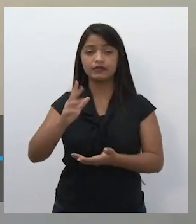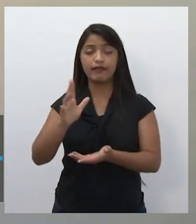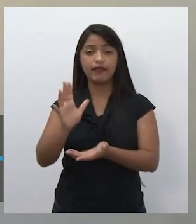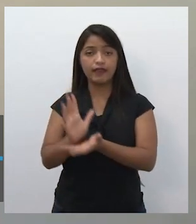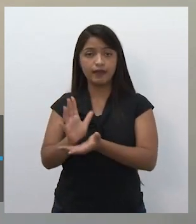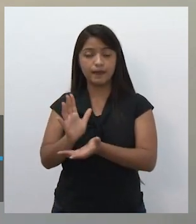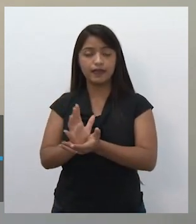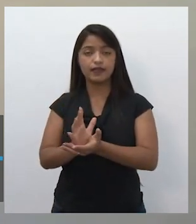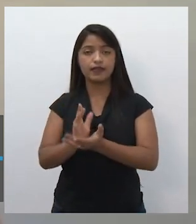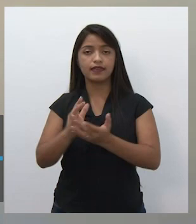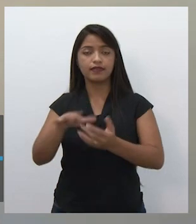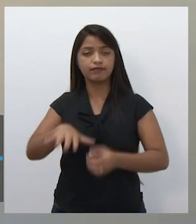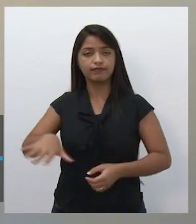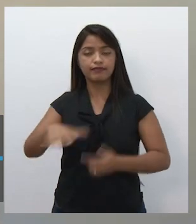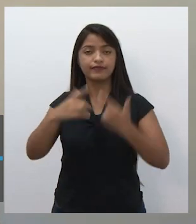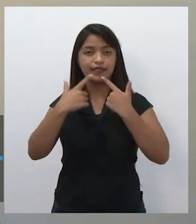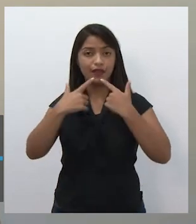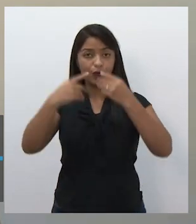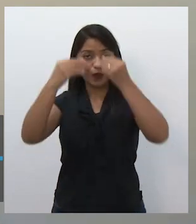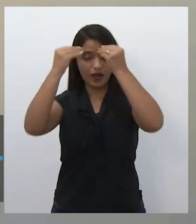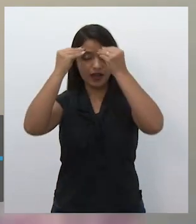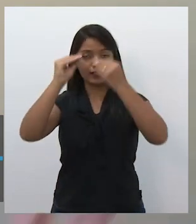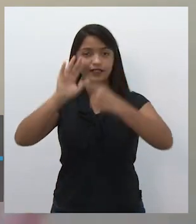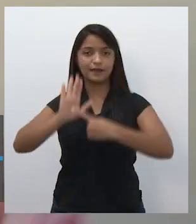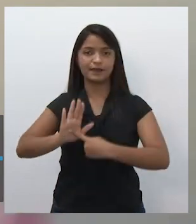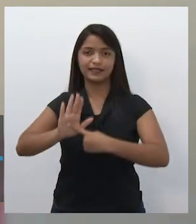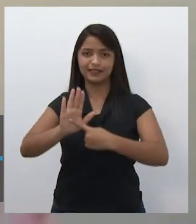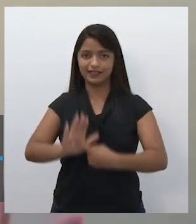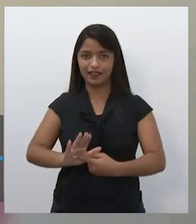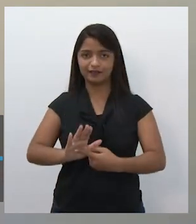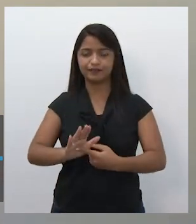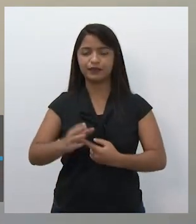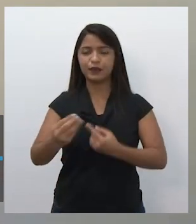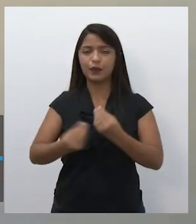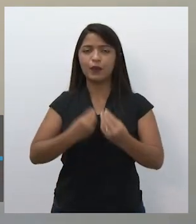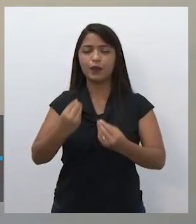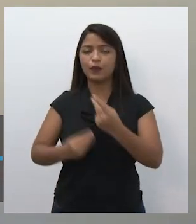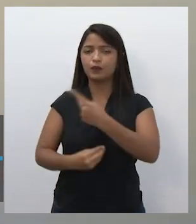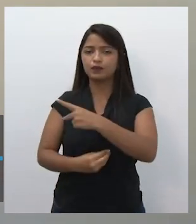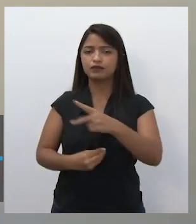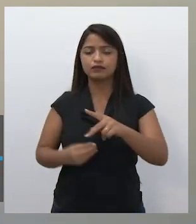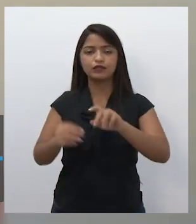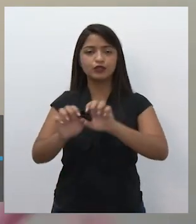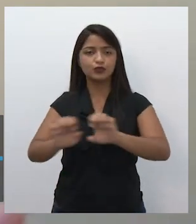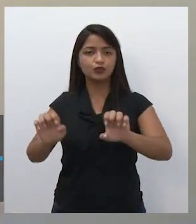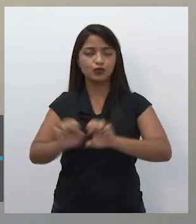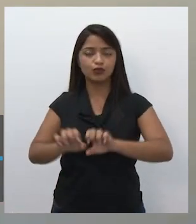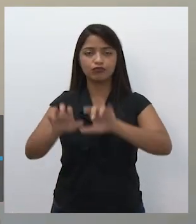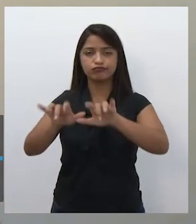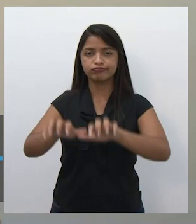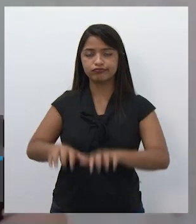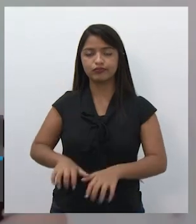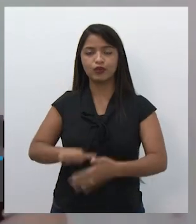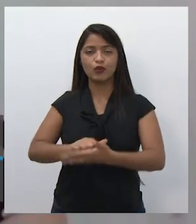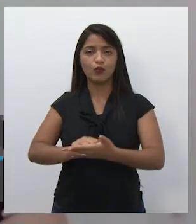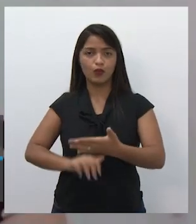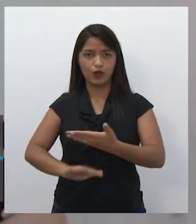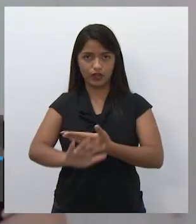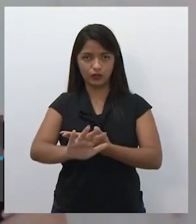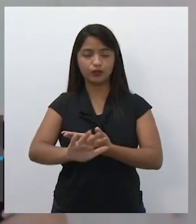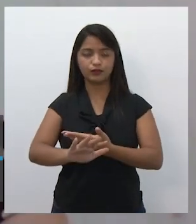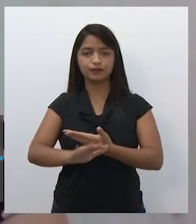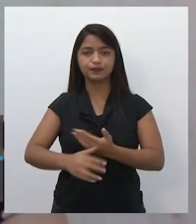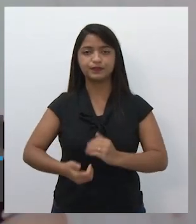de linguagem apresente para vocês como foi estruturado o currículo para que se